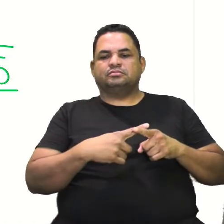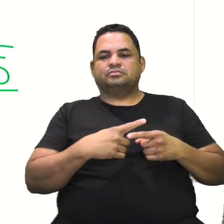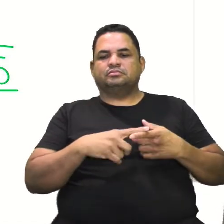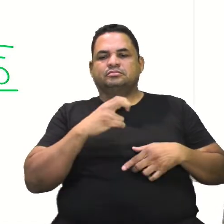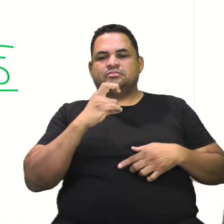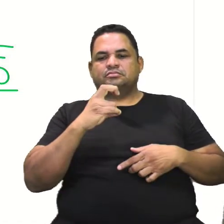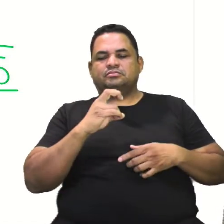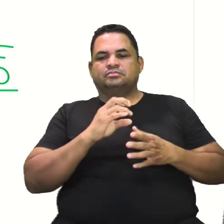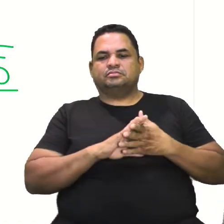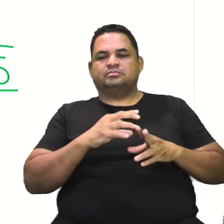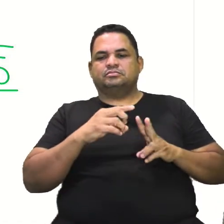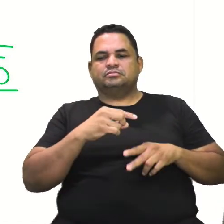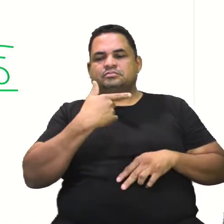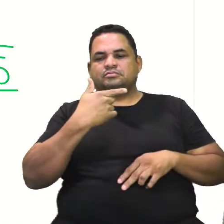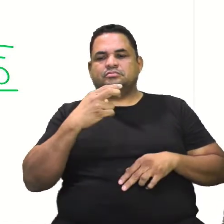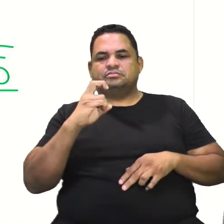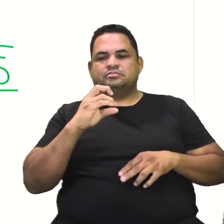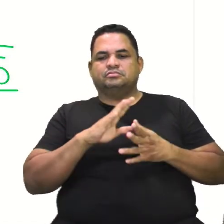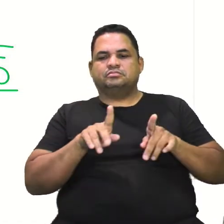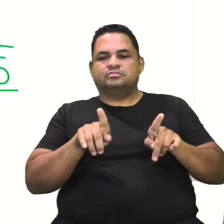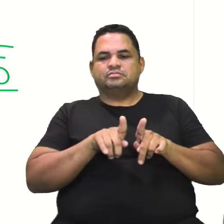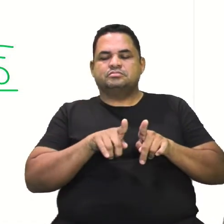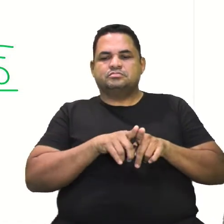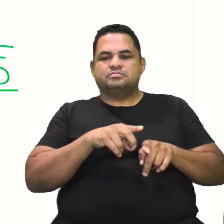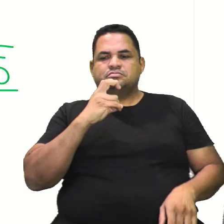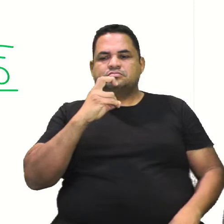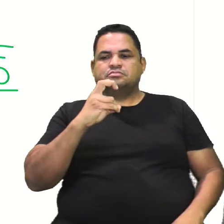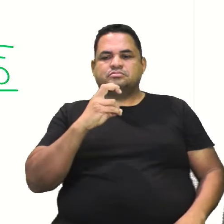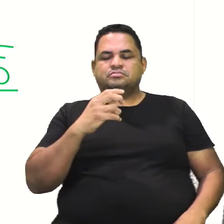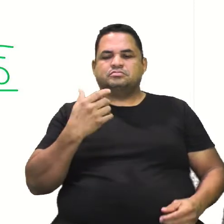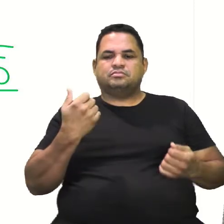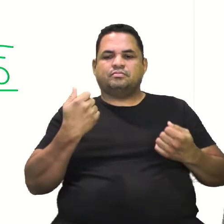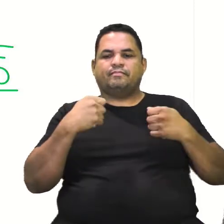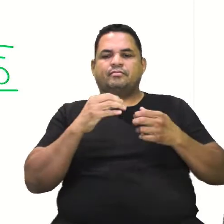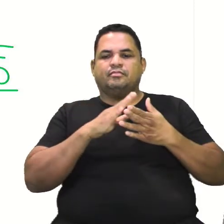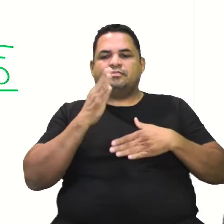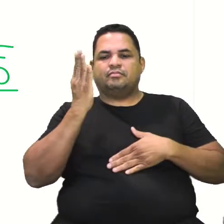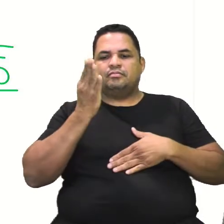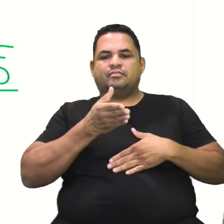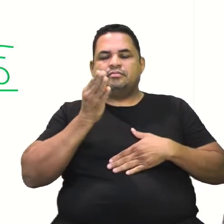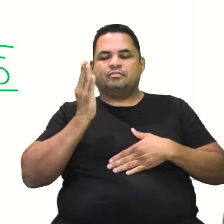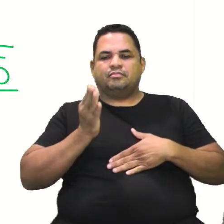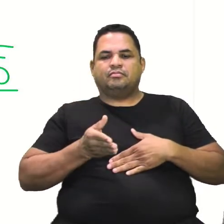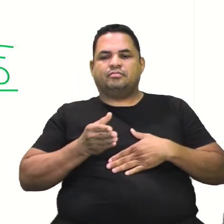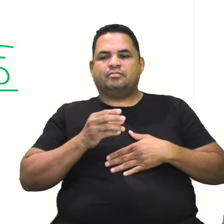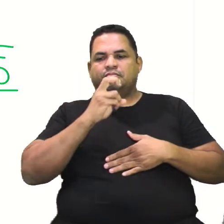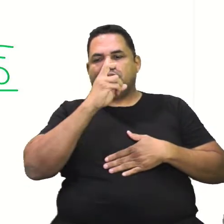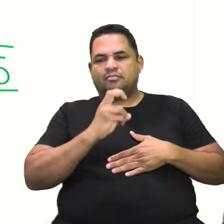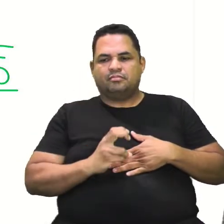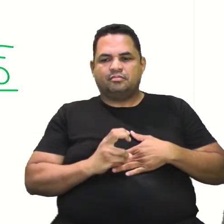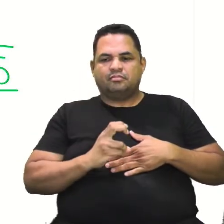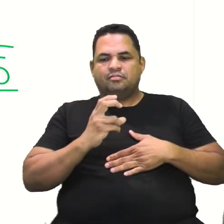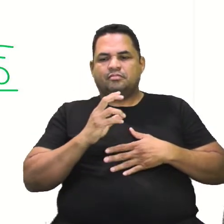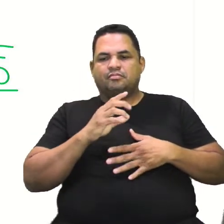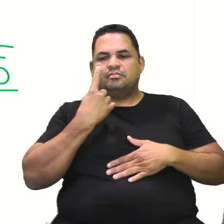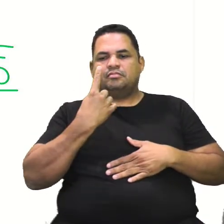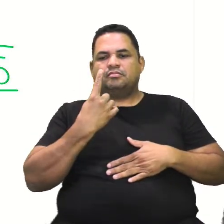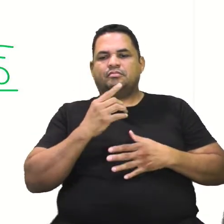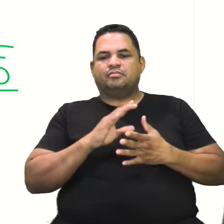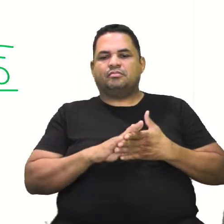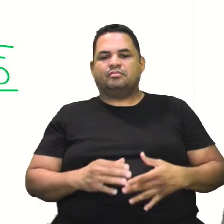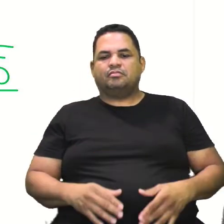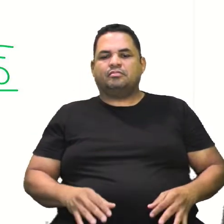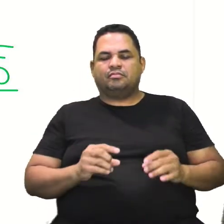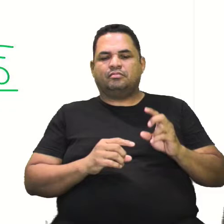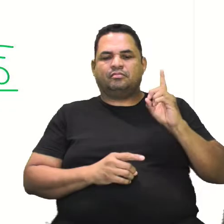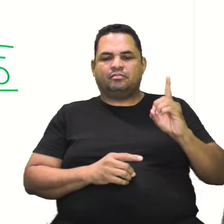de 5 é raiz de 25, que também é 5. Podemos eliminar o 5 dividido por 5 é 1.